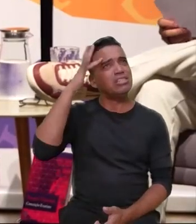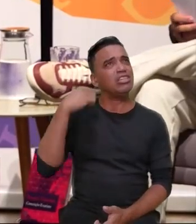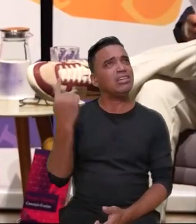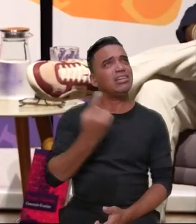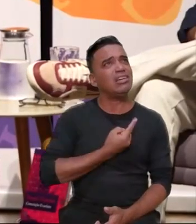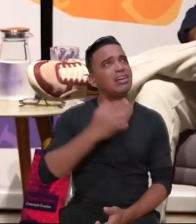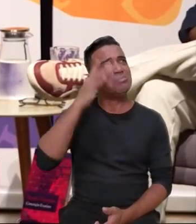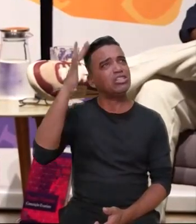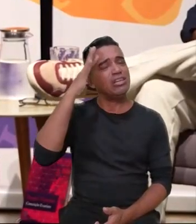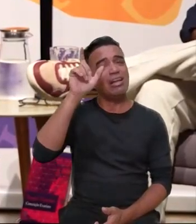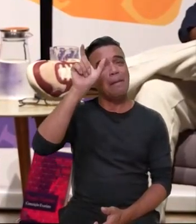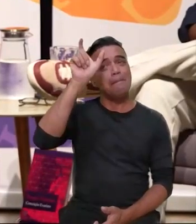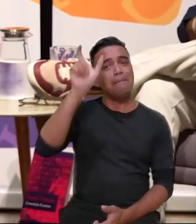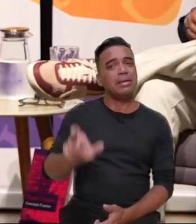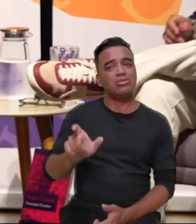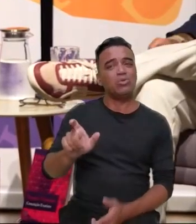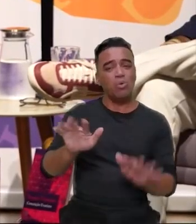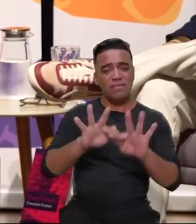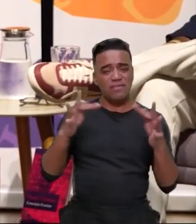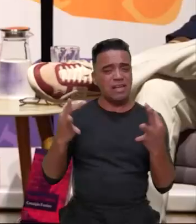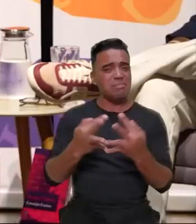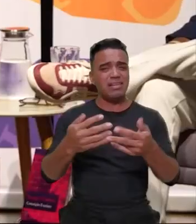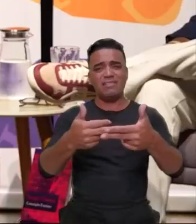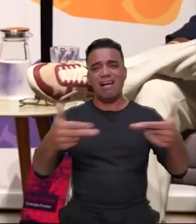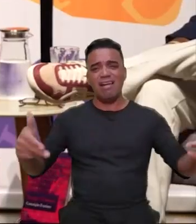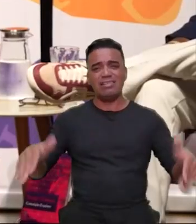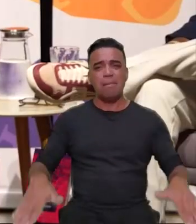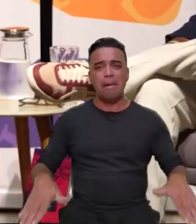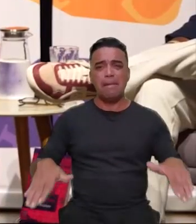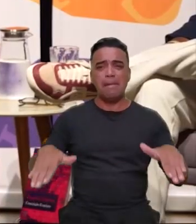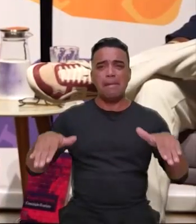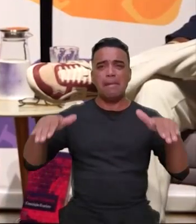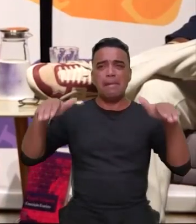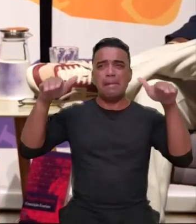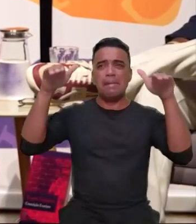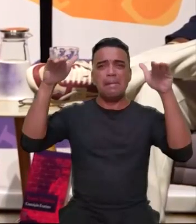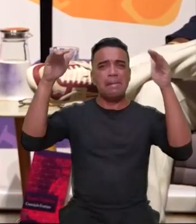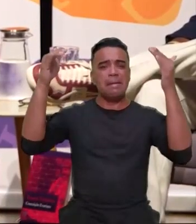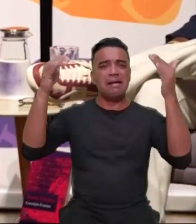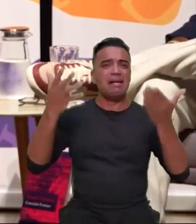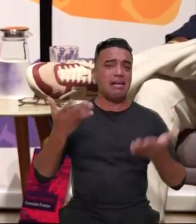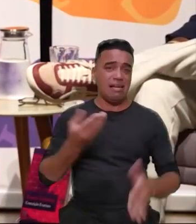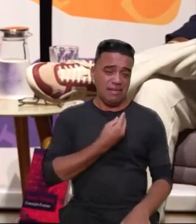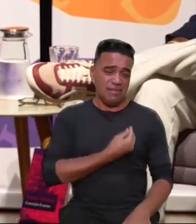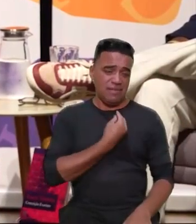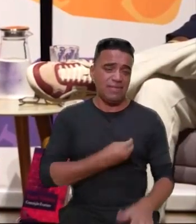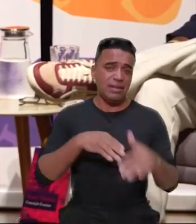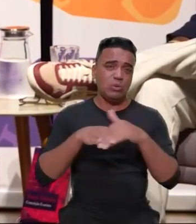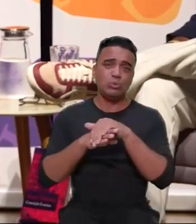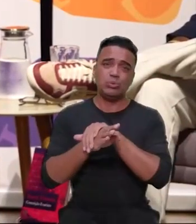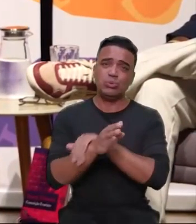vocês uma pessoa, famílias inteiras, criadas ou vivendo, né,